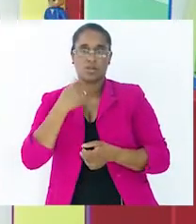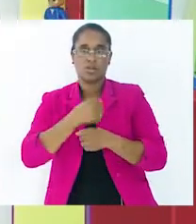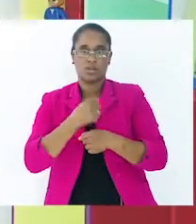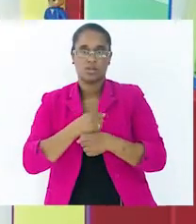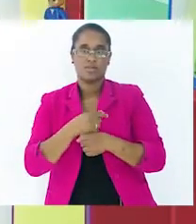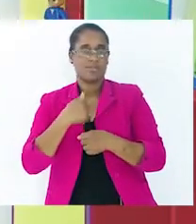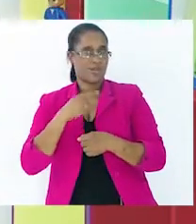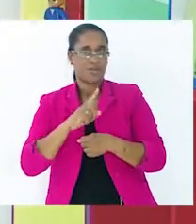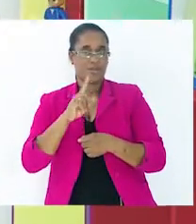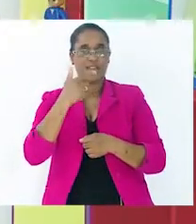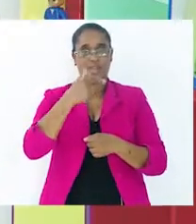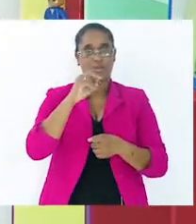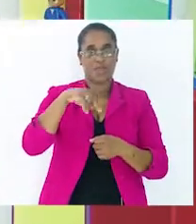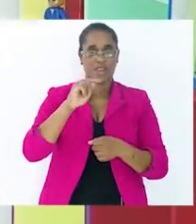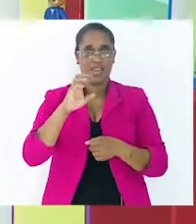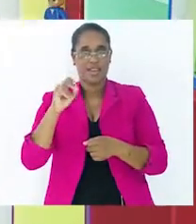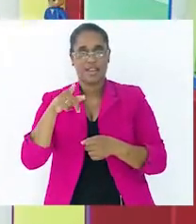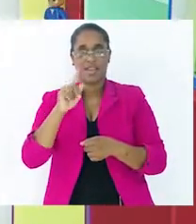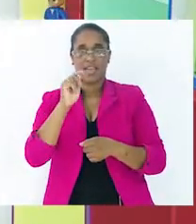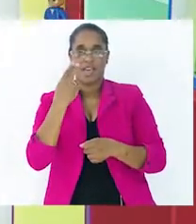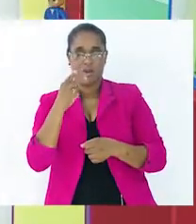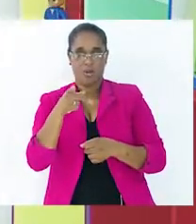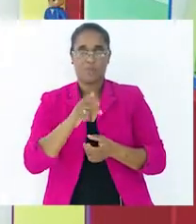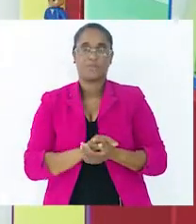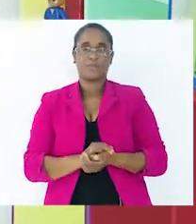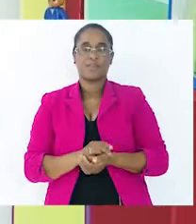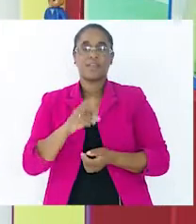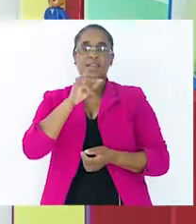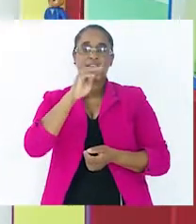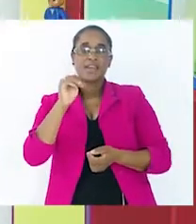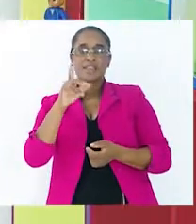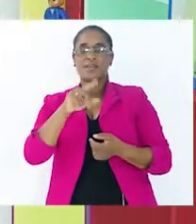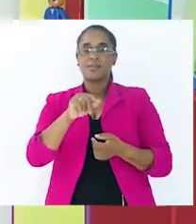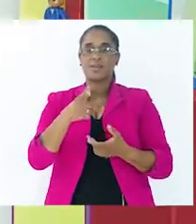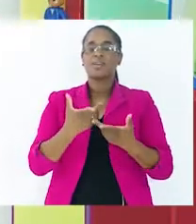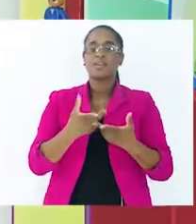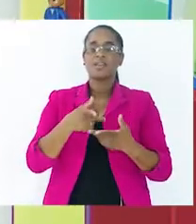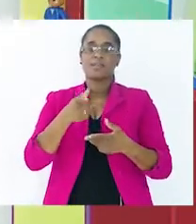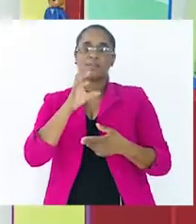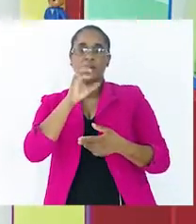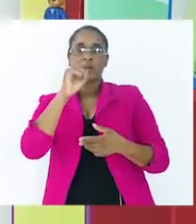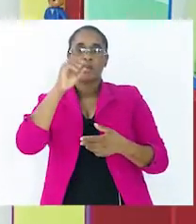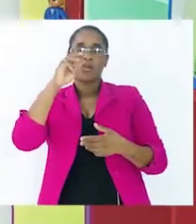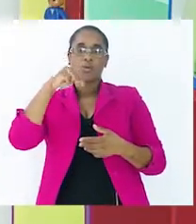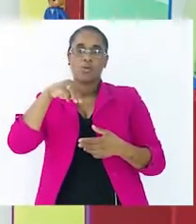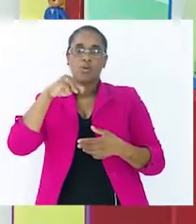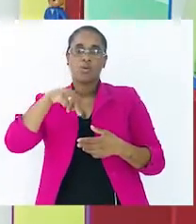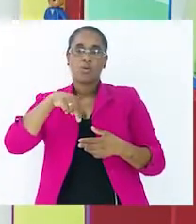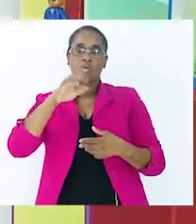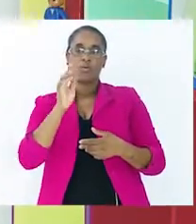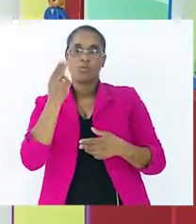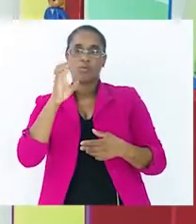é o Tonecas, ok? Esse eu, do Tonecas. E o as, que refere às confusões que o Tonecas andava a